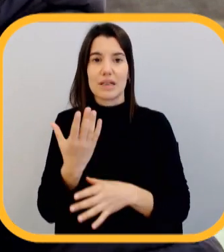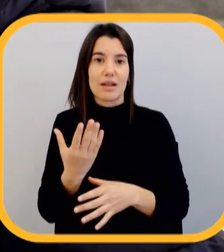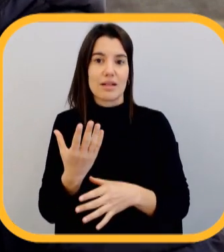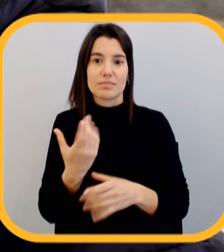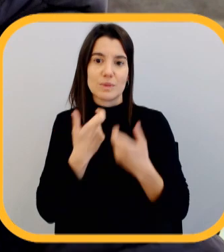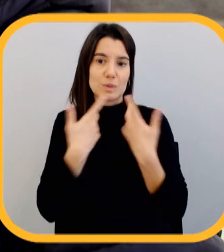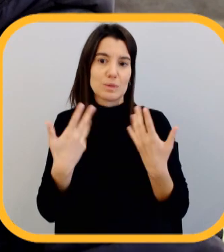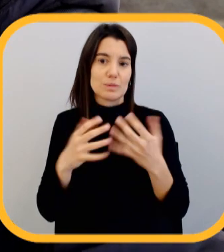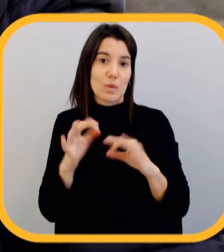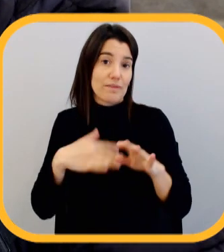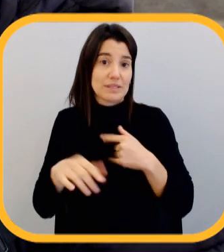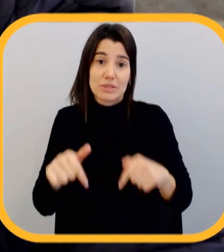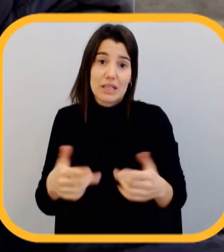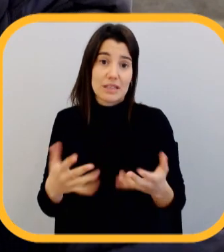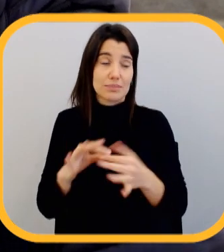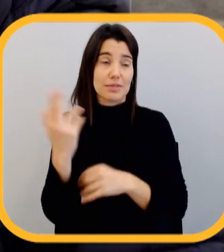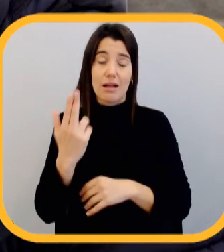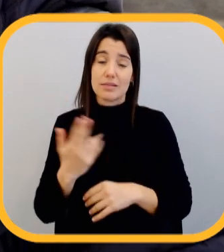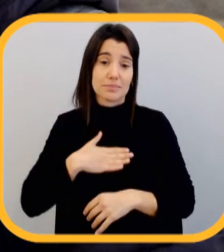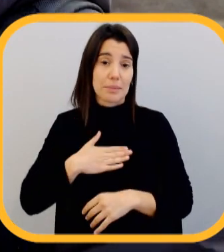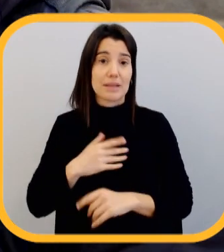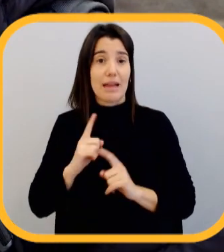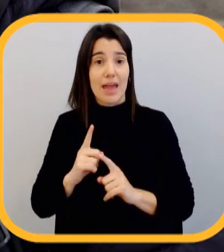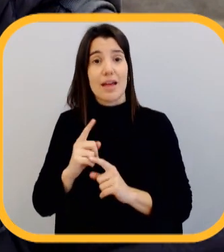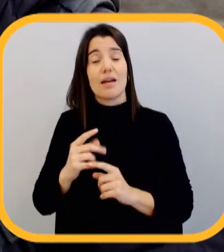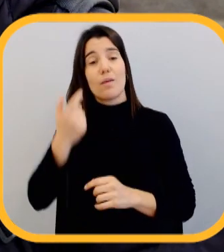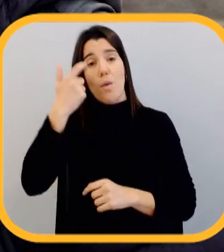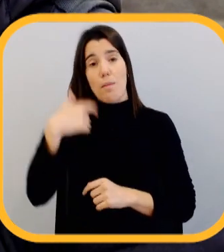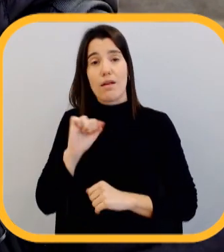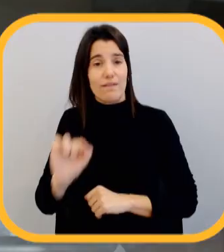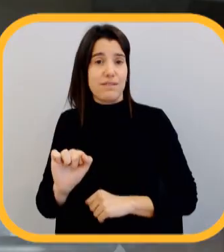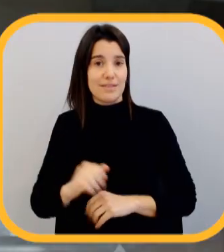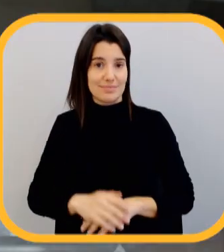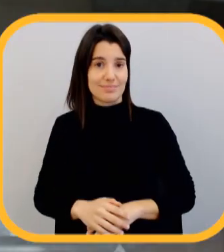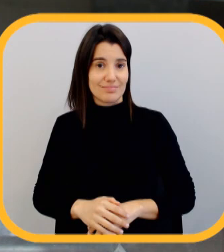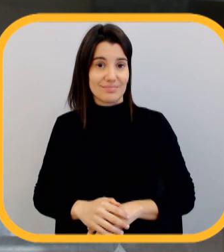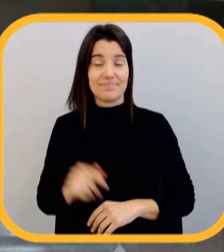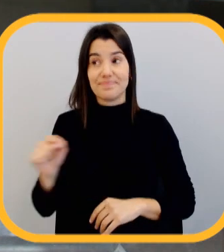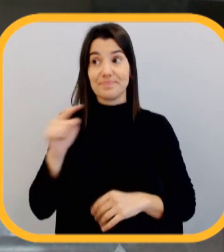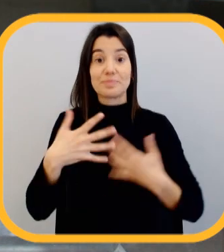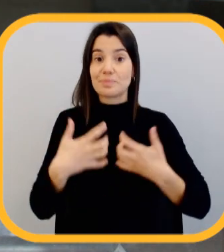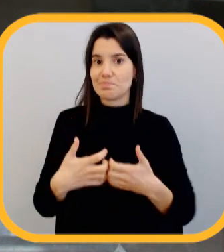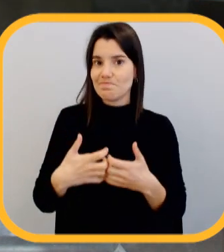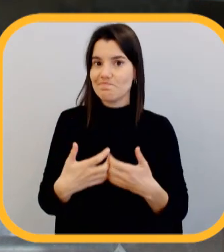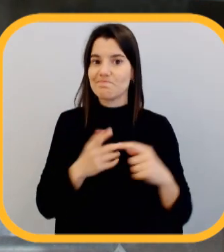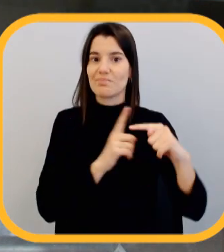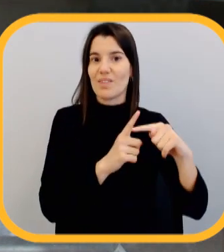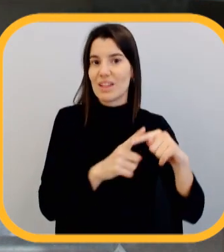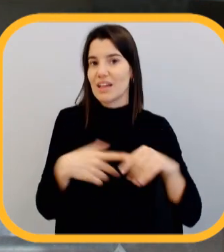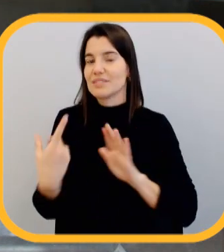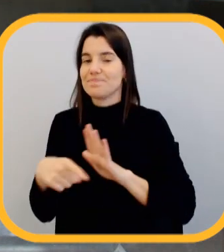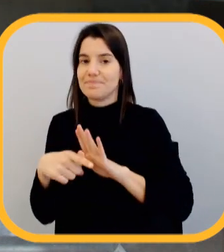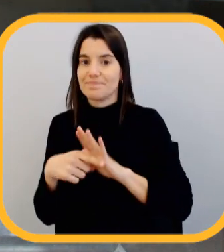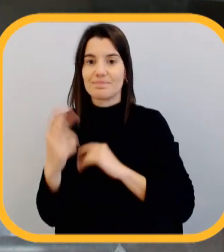para fazer o que fazemos aqui. Pronto, em termos de arte, a arte para mim pertence ao ser humano. Existem algumas dúvidas quanto às